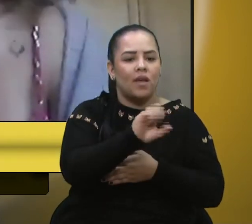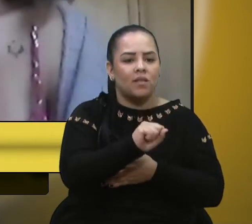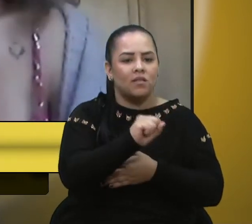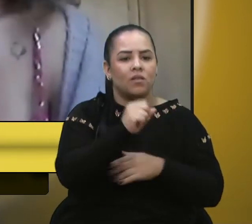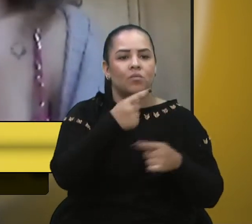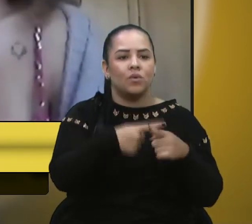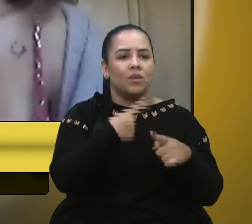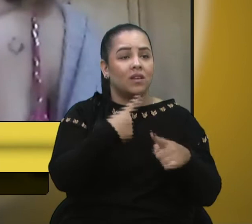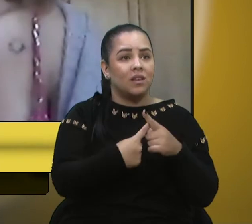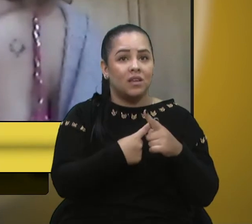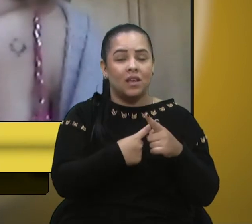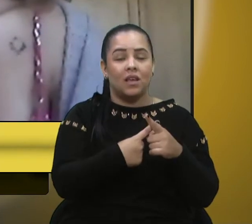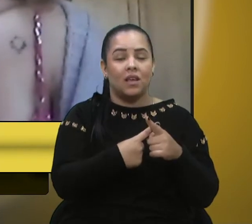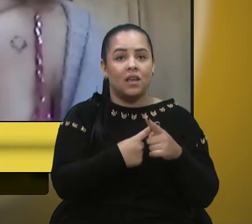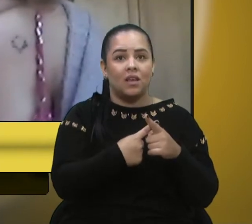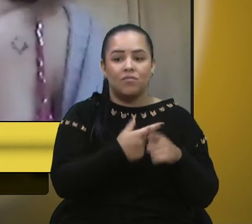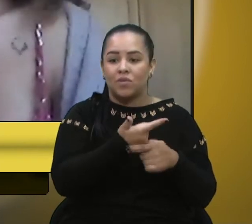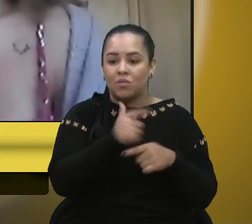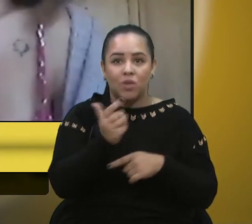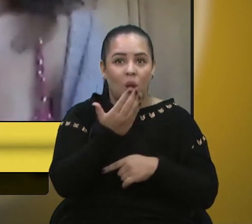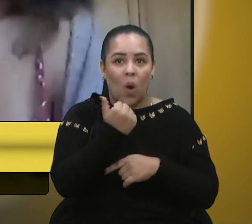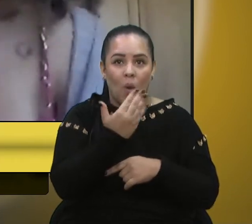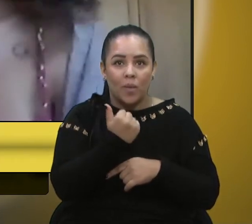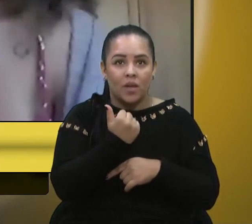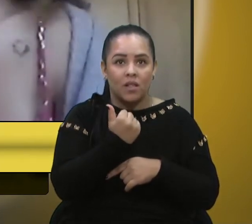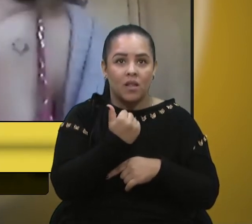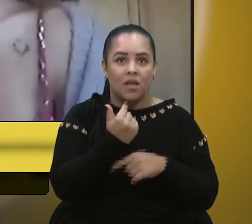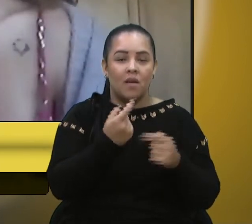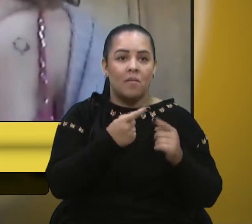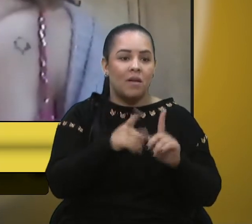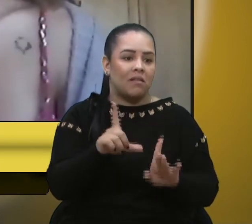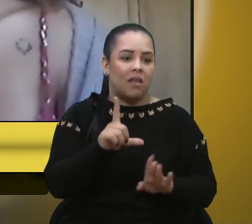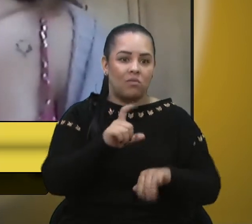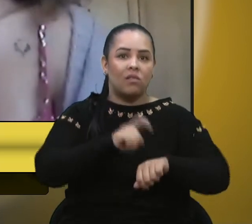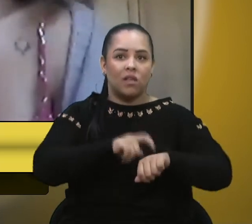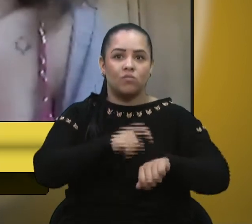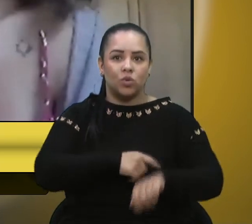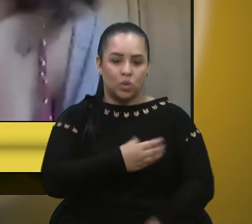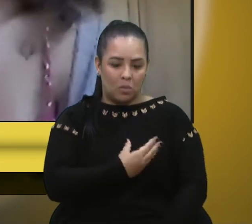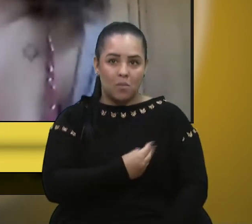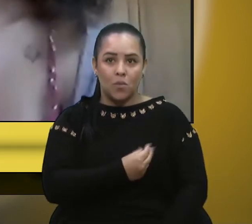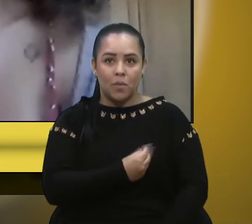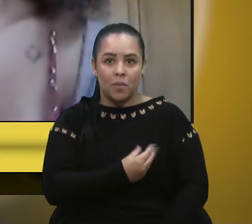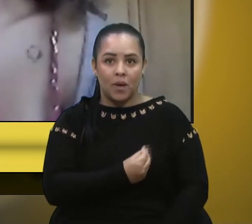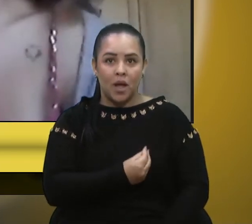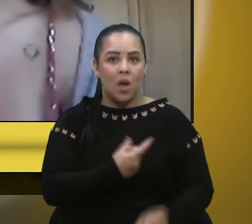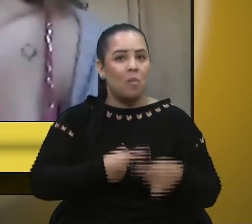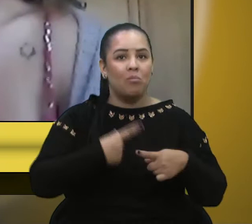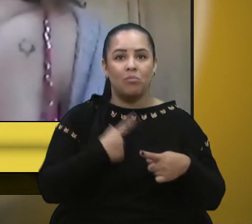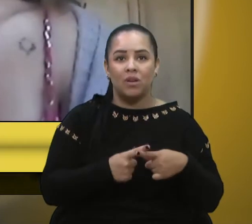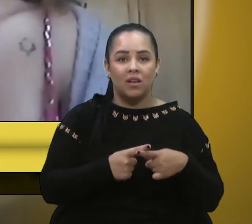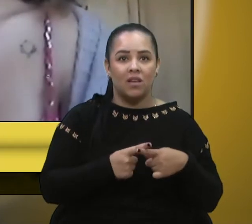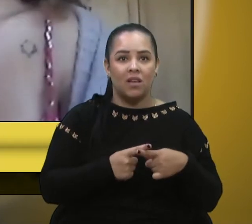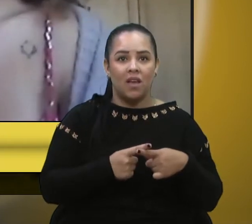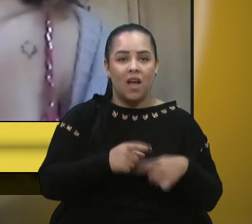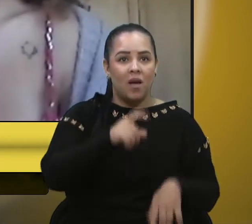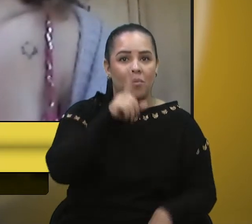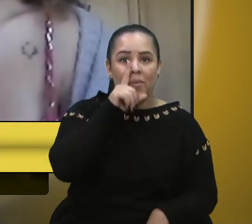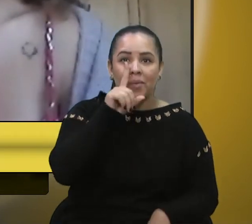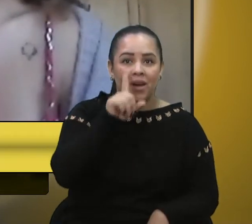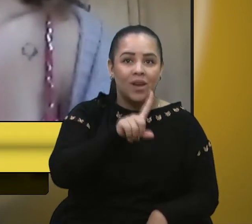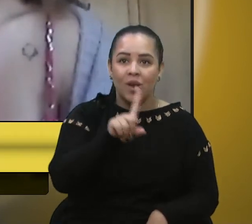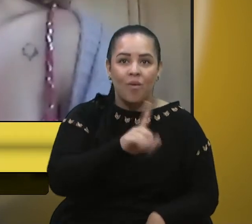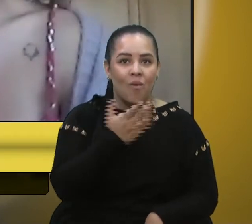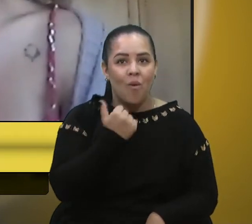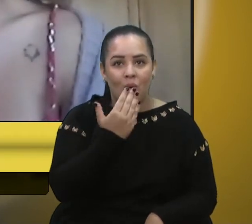de amamentação ainda, mas a mãe não tem como amamentar, pois a mãe não está comendo dentro de casa. E são famílias